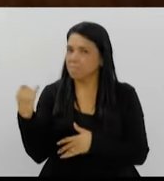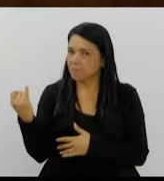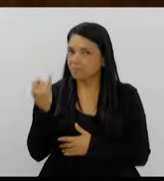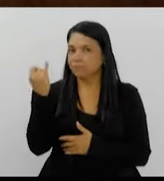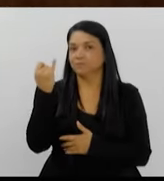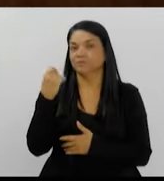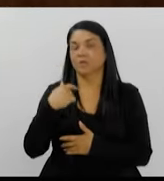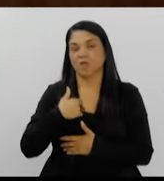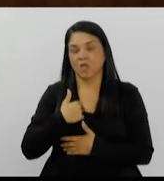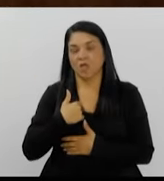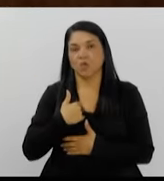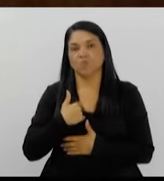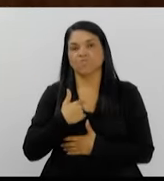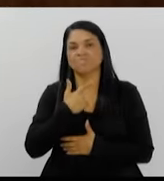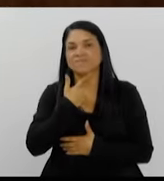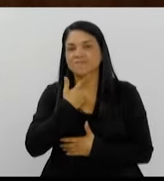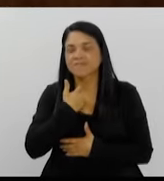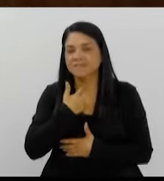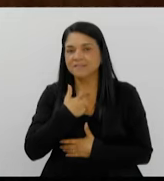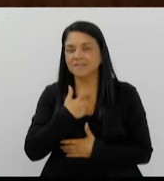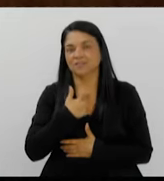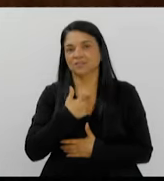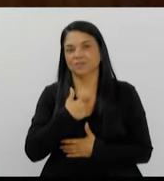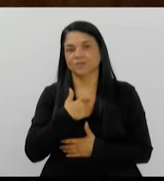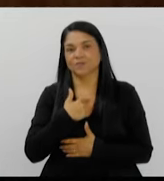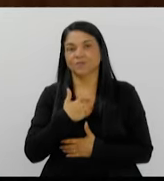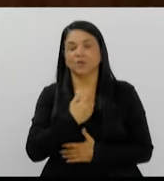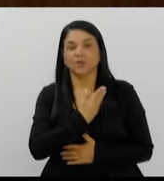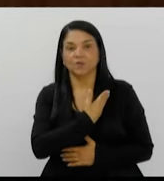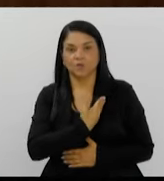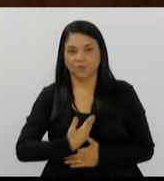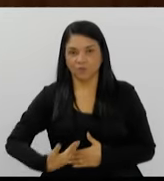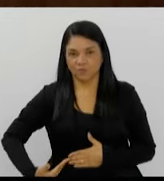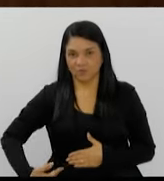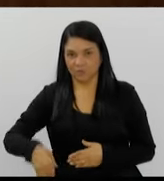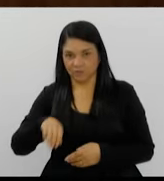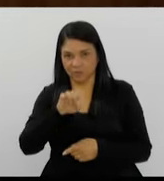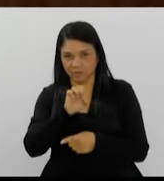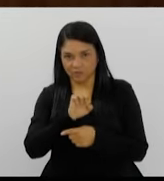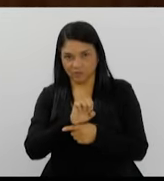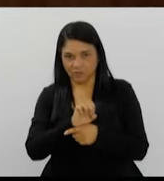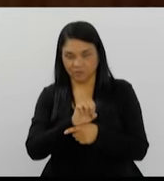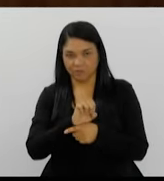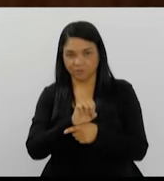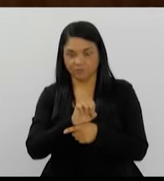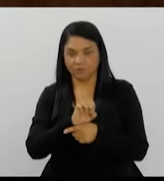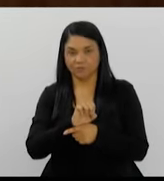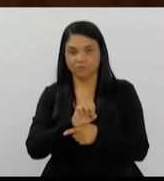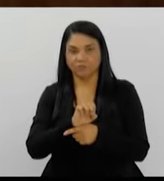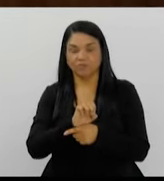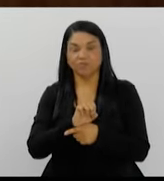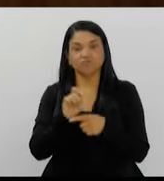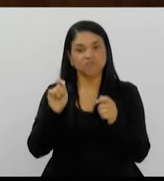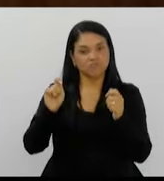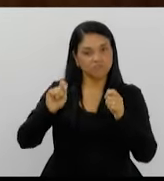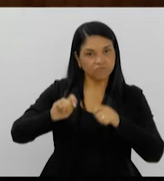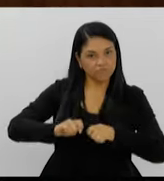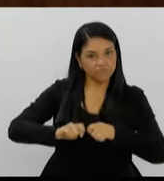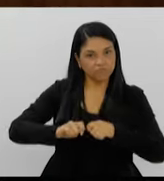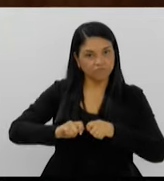faço votos Rodrigo Amorim que o governo do estado possa ouvir